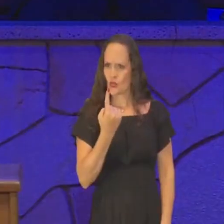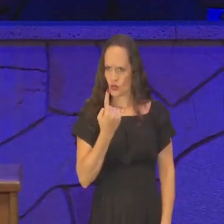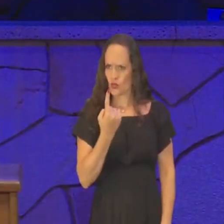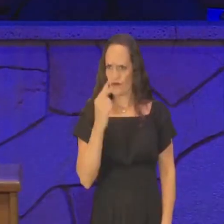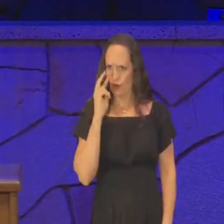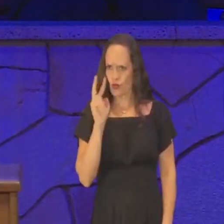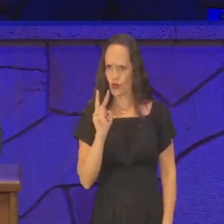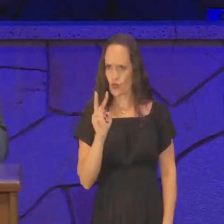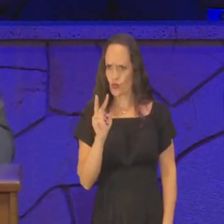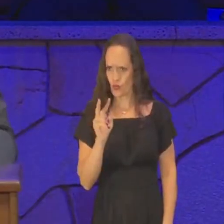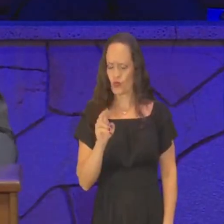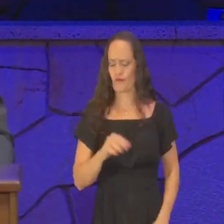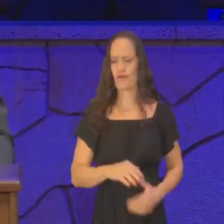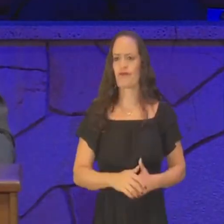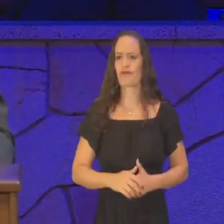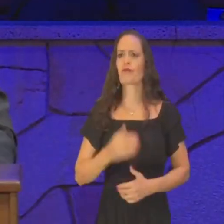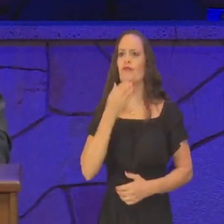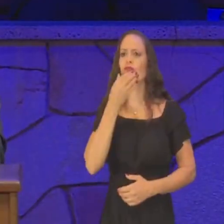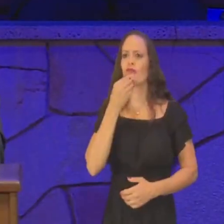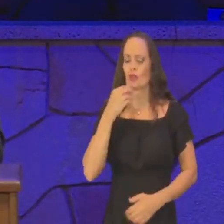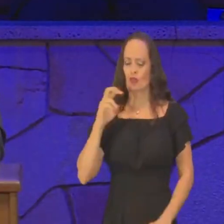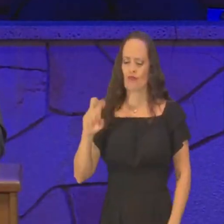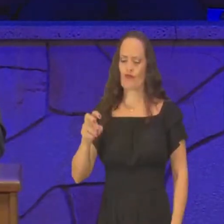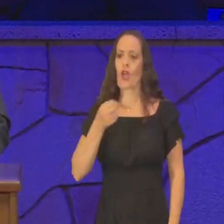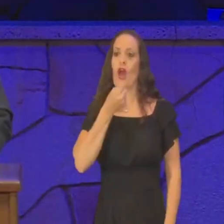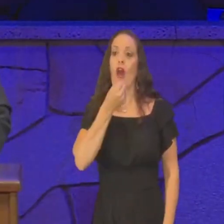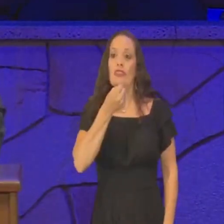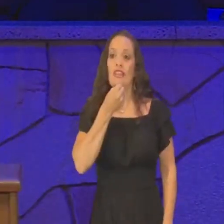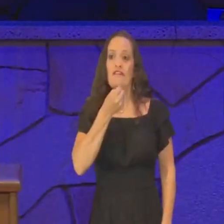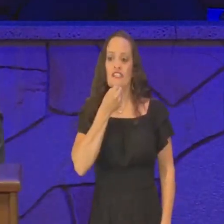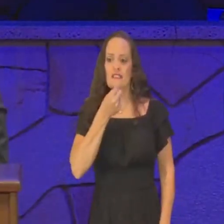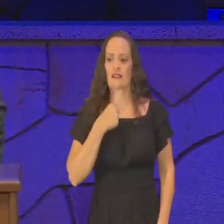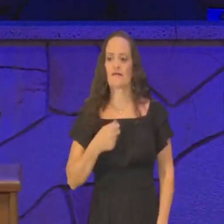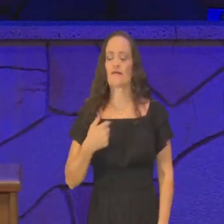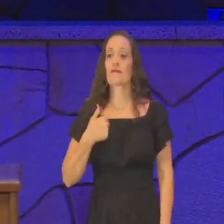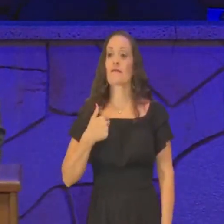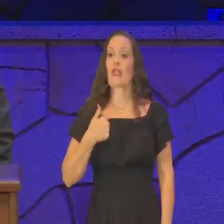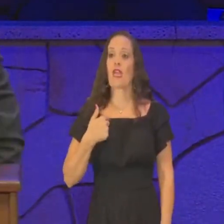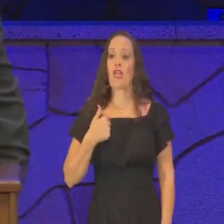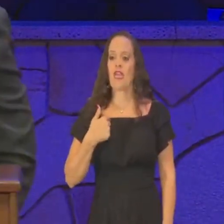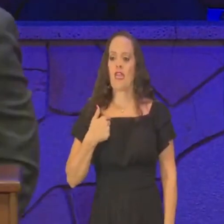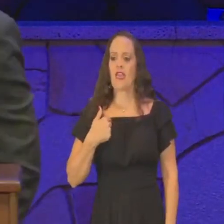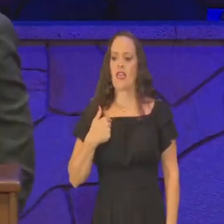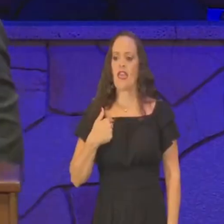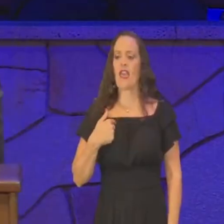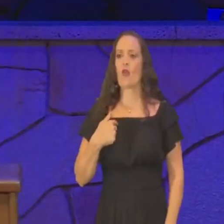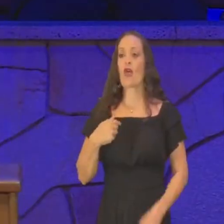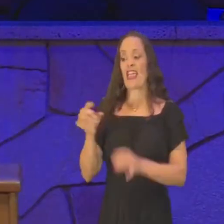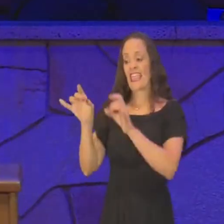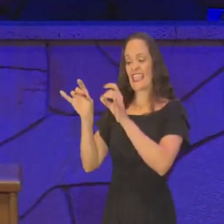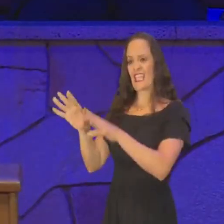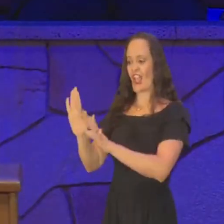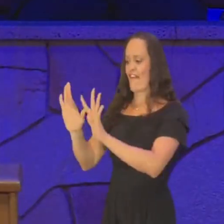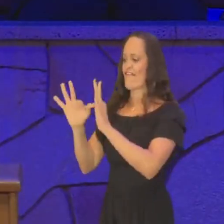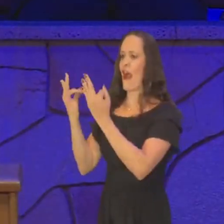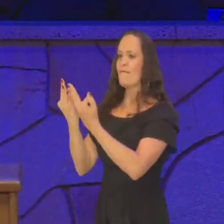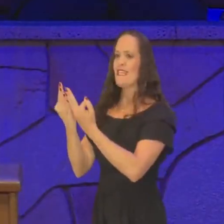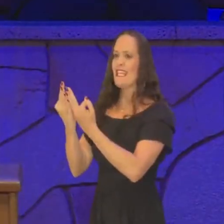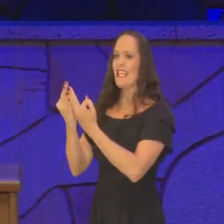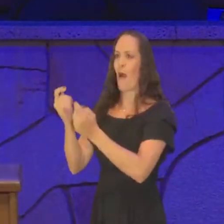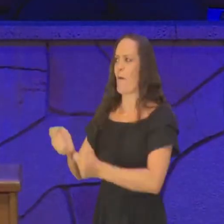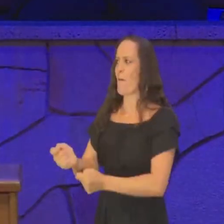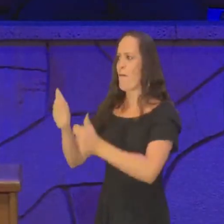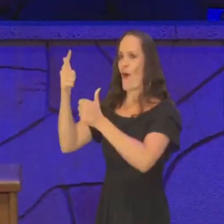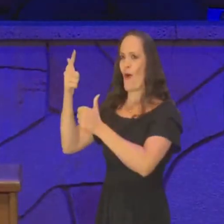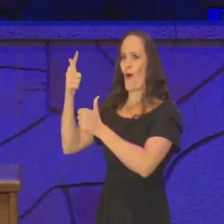E ele disse depois de uma reportagem: eu abri mão de passar a virada do ano com a minha família para me aventurar com